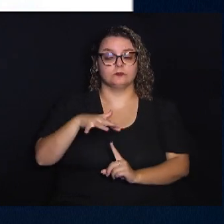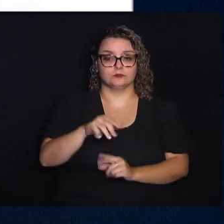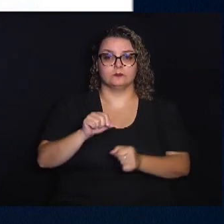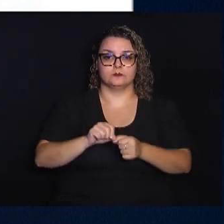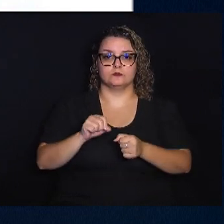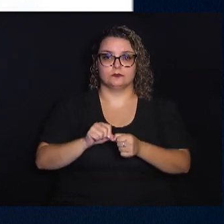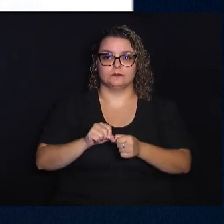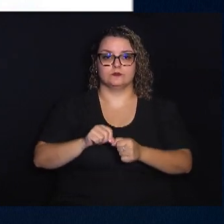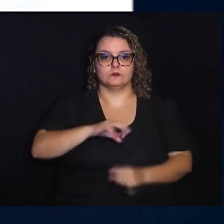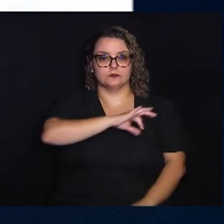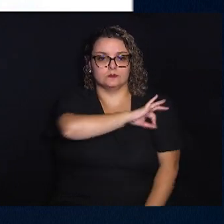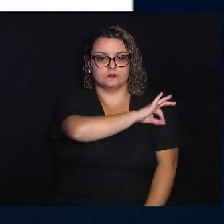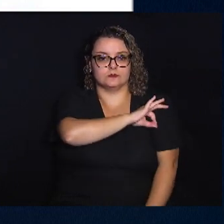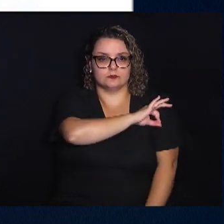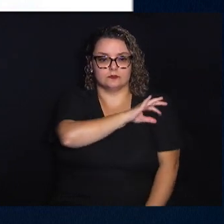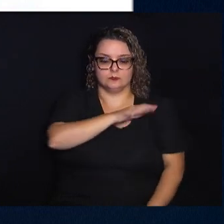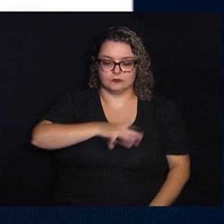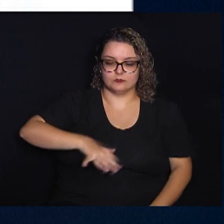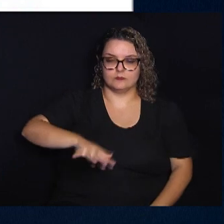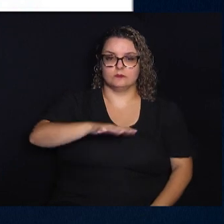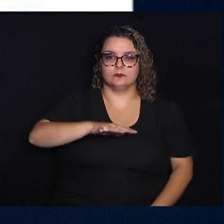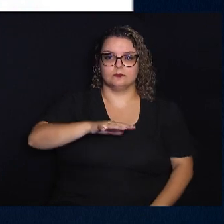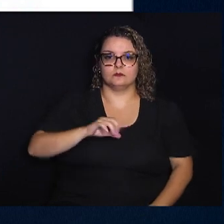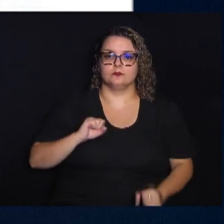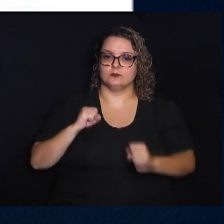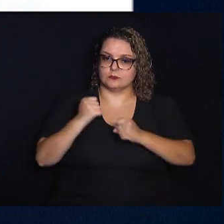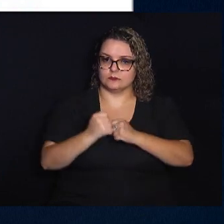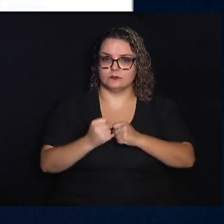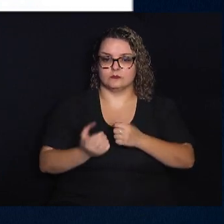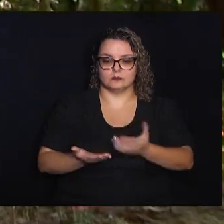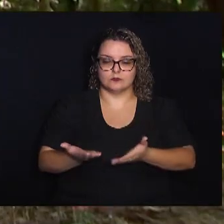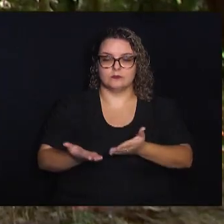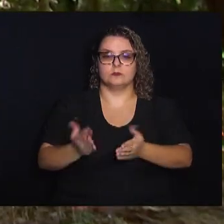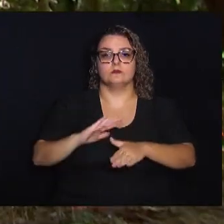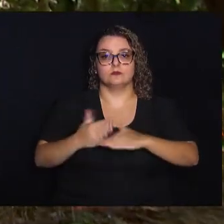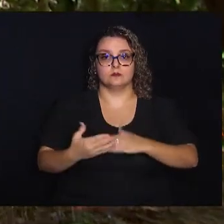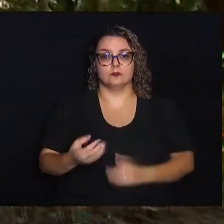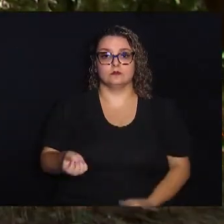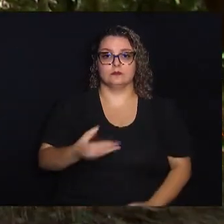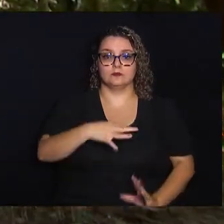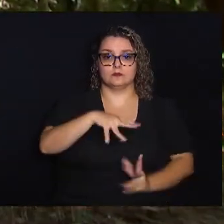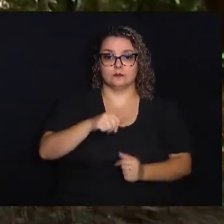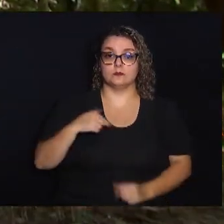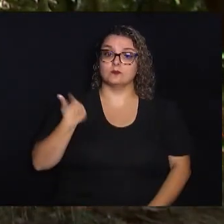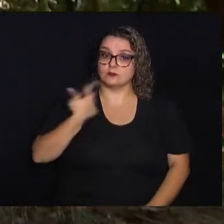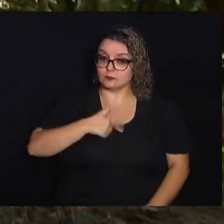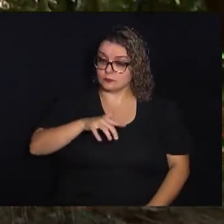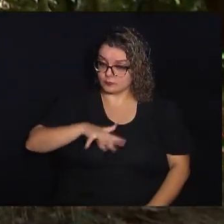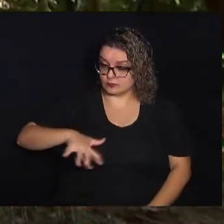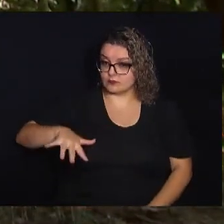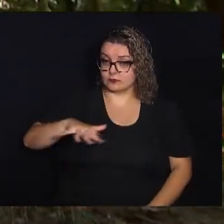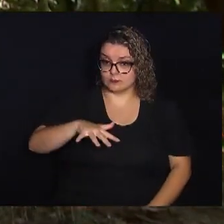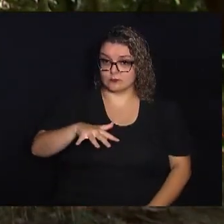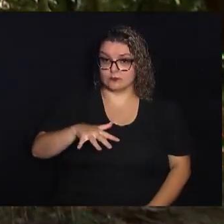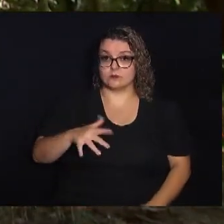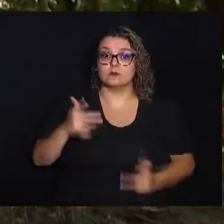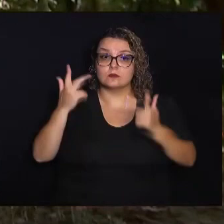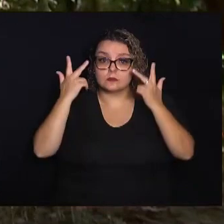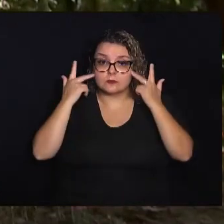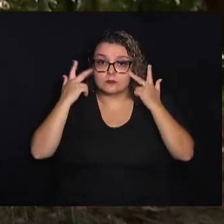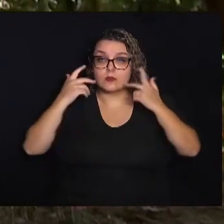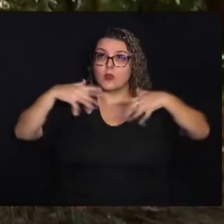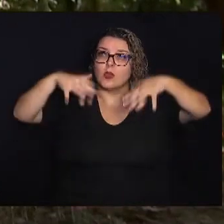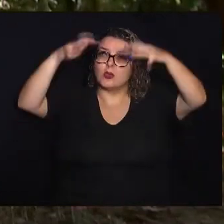pela Prefeitura na área de proteção permanente no bairro Novo Mundo. Bom, a gente está numa área que é uma área que geralmente quando